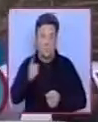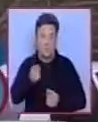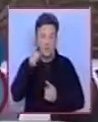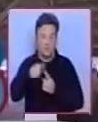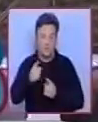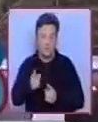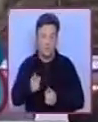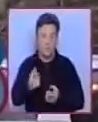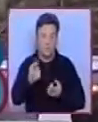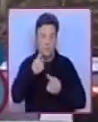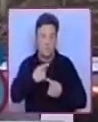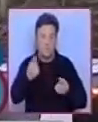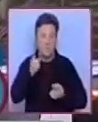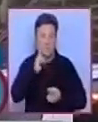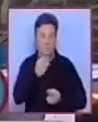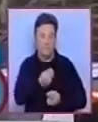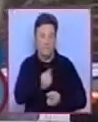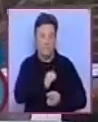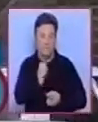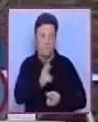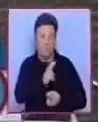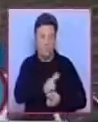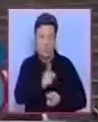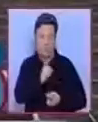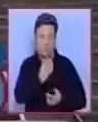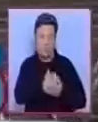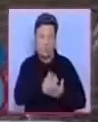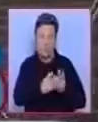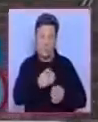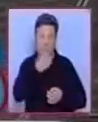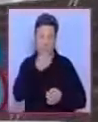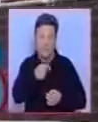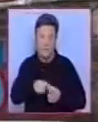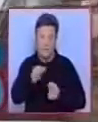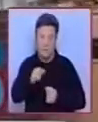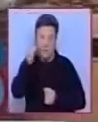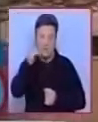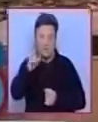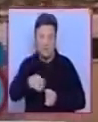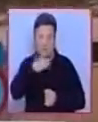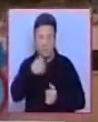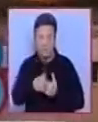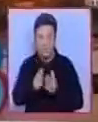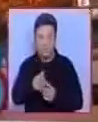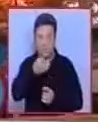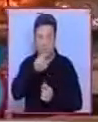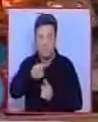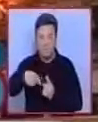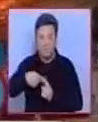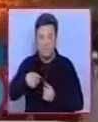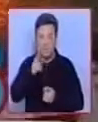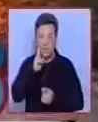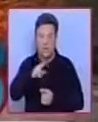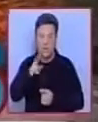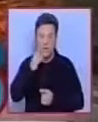de revelar o património português e não só isso, falarmos das aldeias, mas também falarmos de tudo o que está à volta das aldeias, que é a